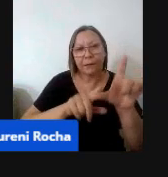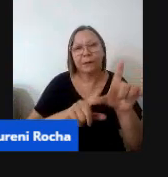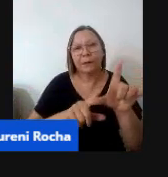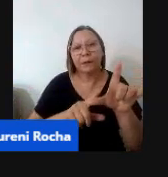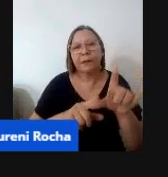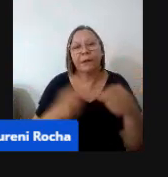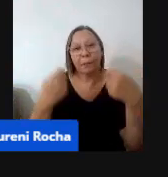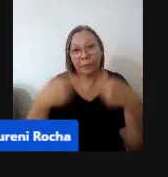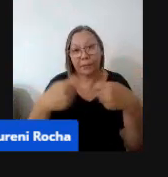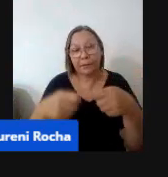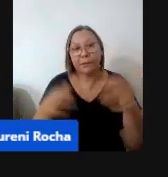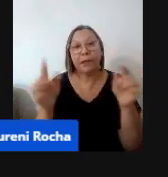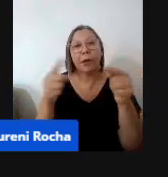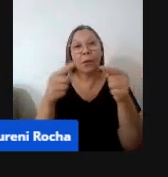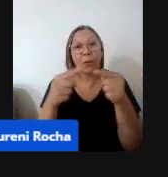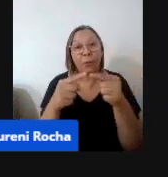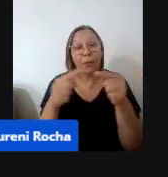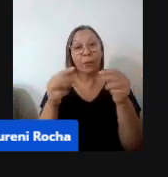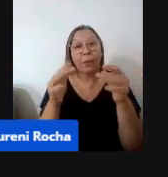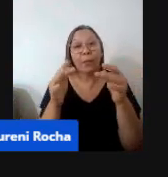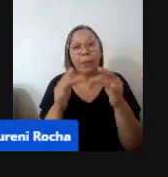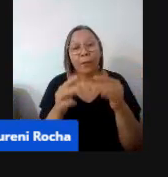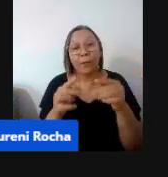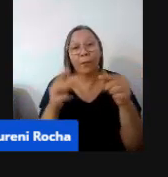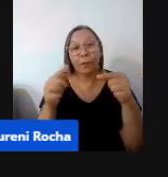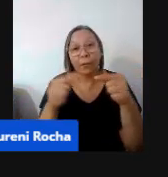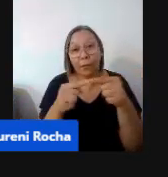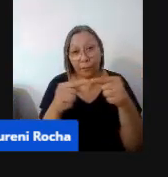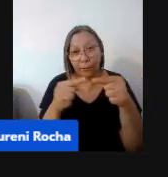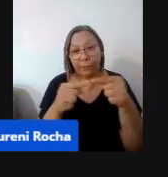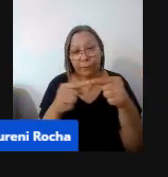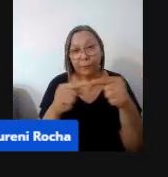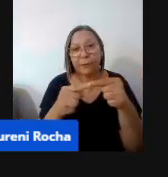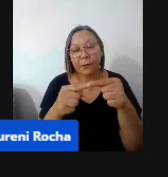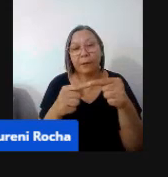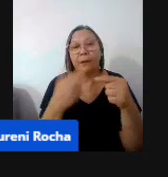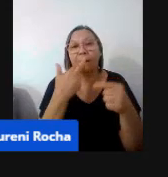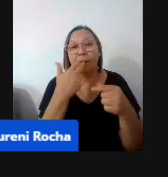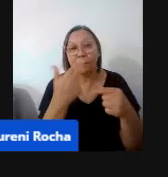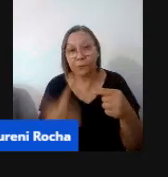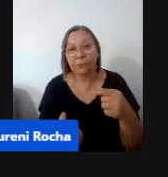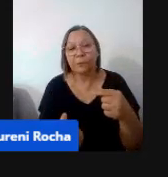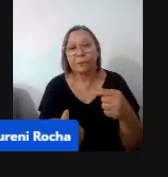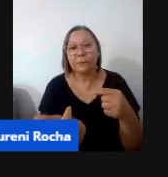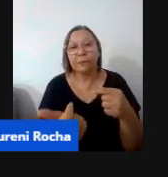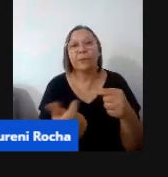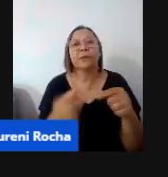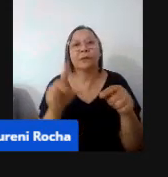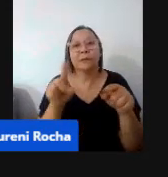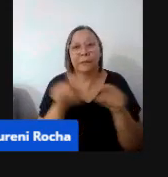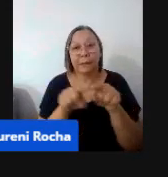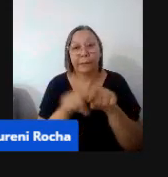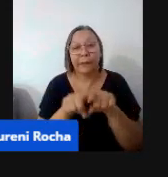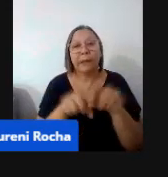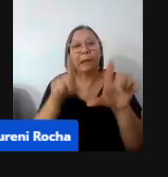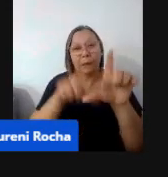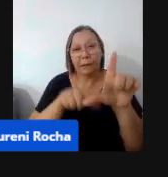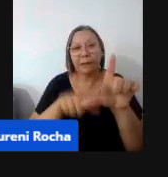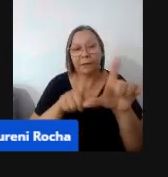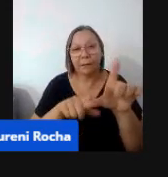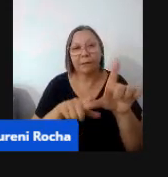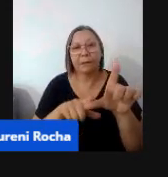quer utilizar e você acompanhe essas mesmas fontes durante a sua